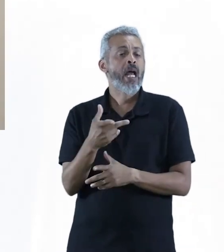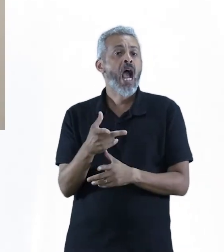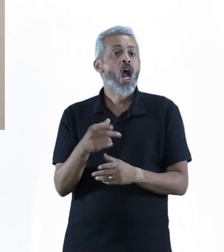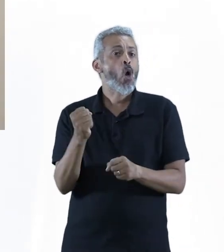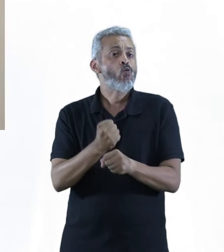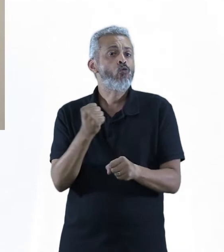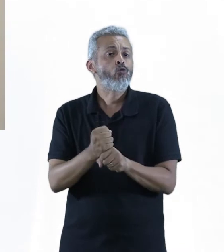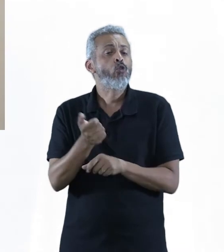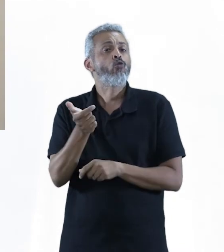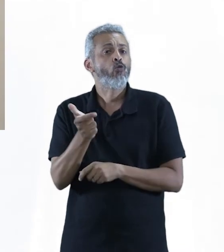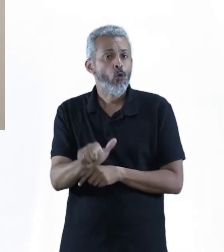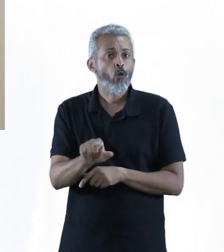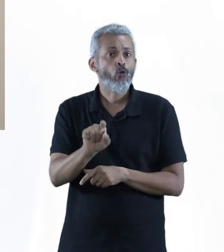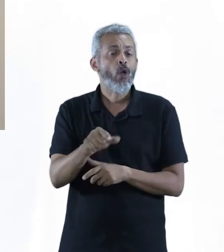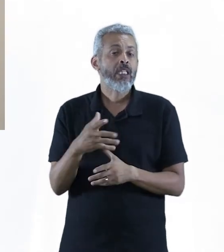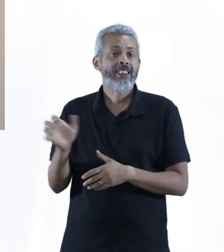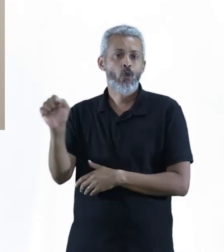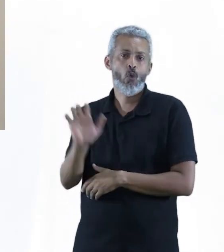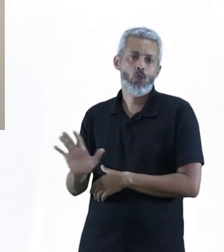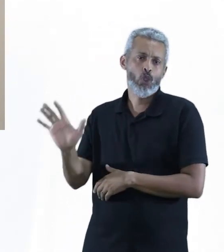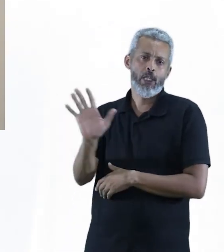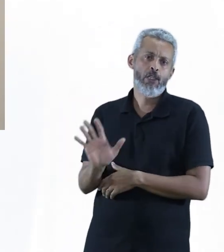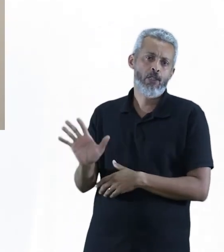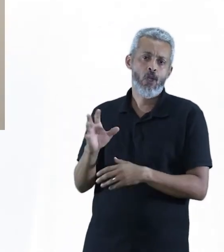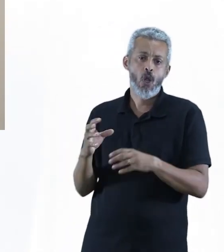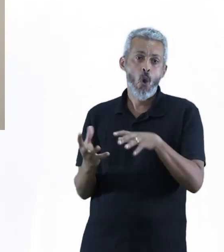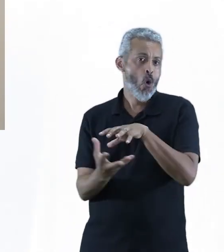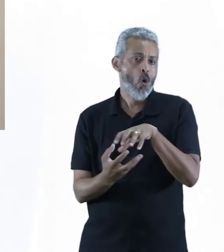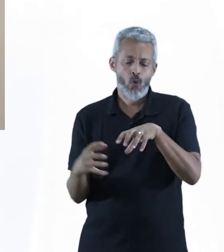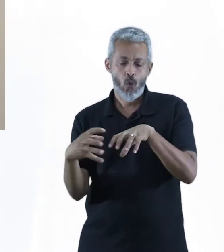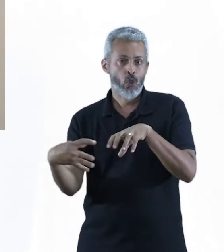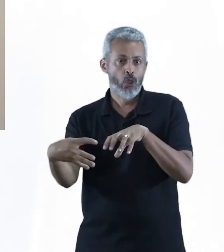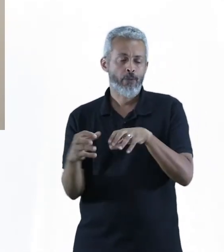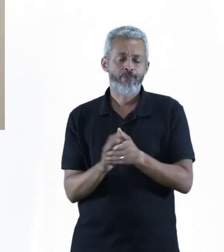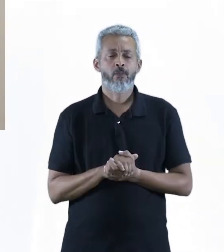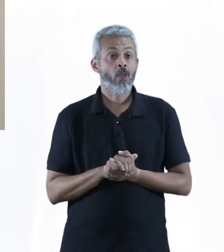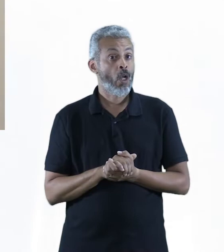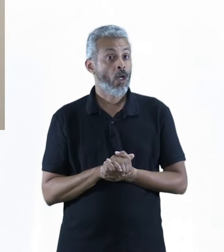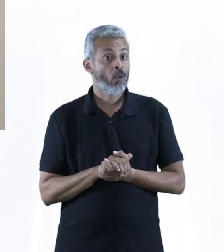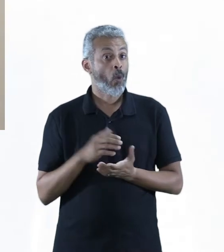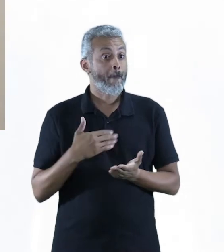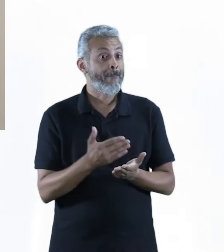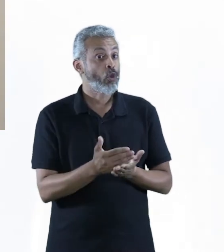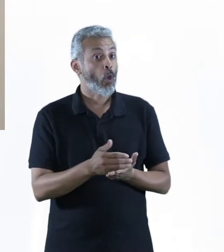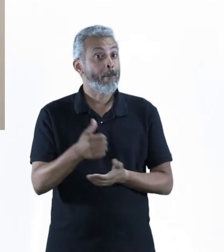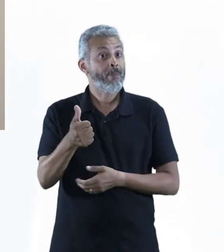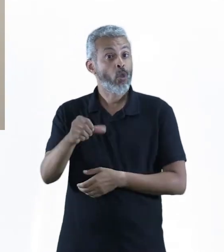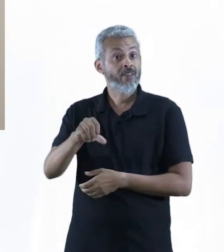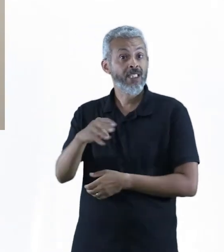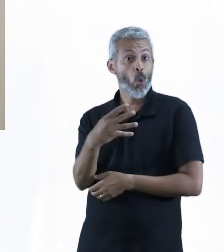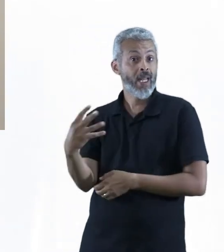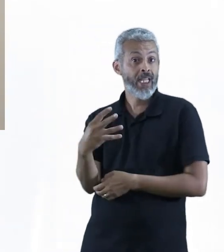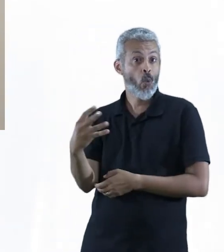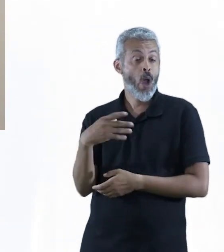para reestruturar esse continente. Bom, começamos em 1944 com o